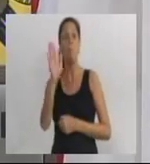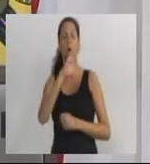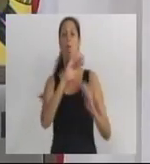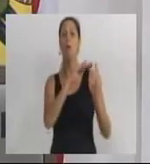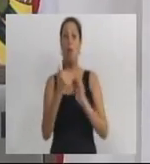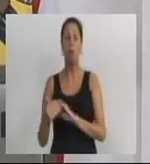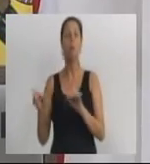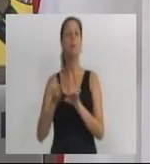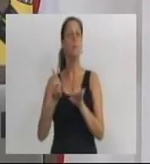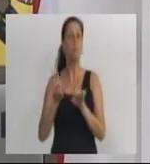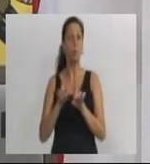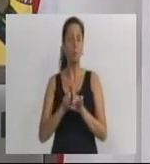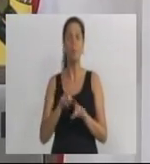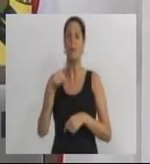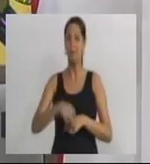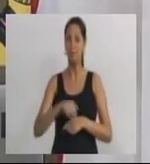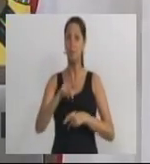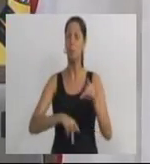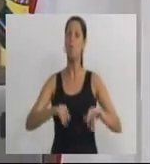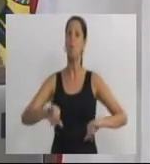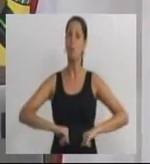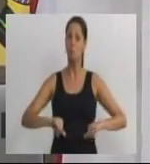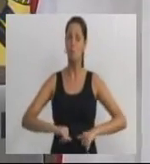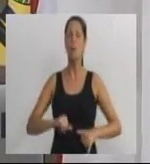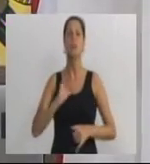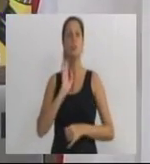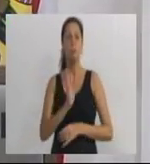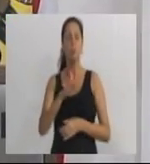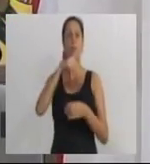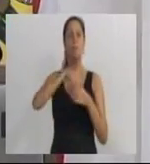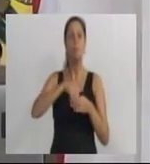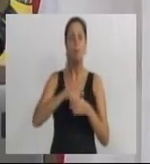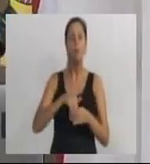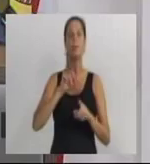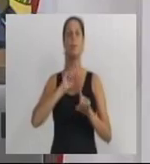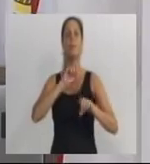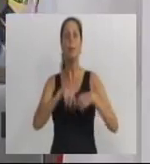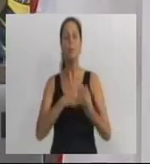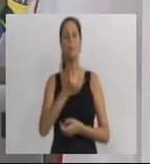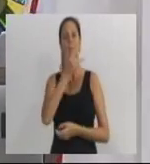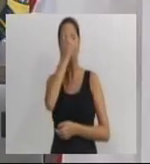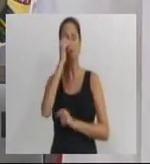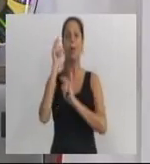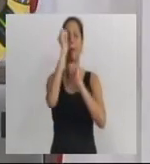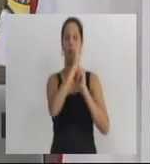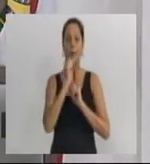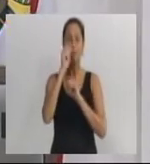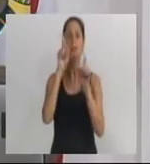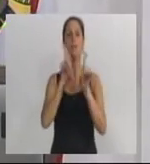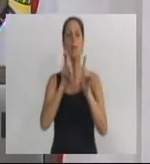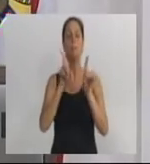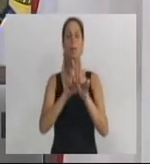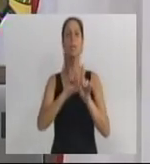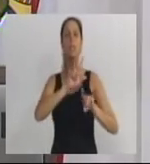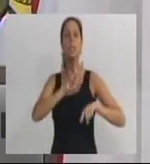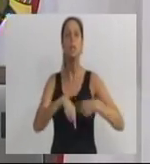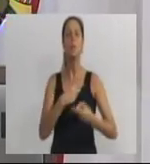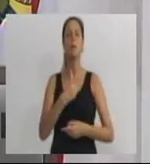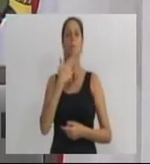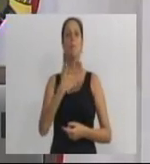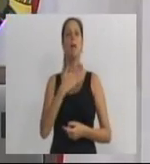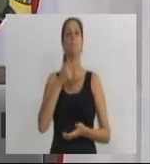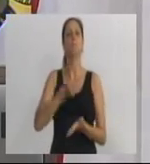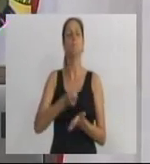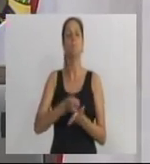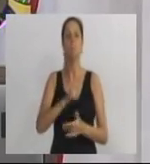pouco. Vota, acredita, se ilude, se decepciona e exige mudanças. E nós aqui da bancada do Partido